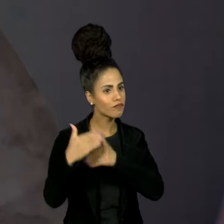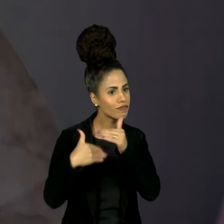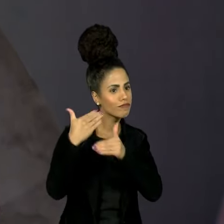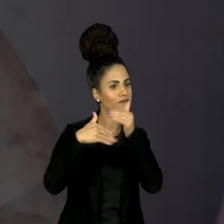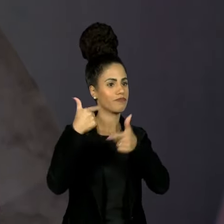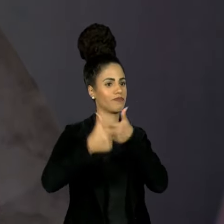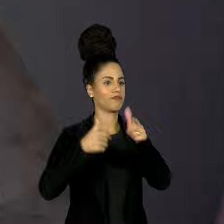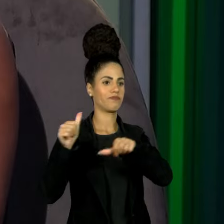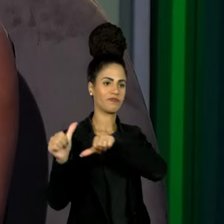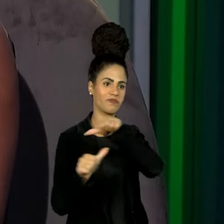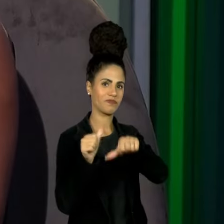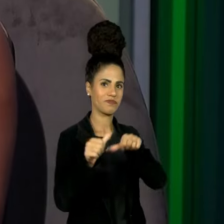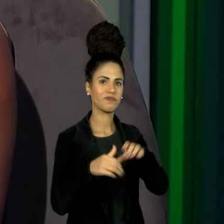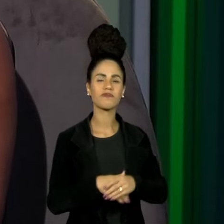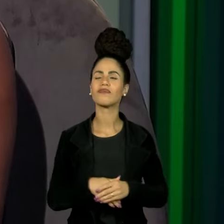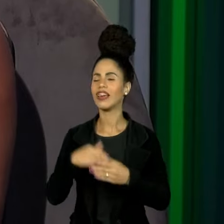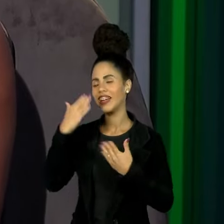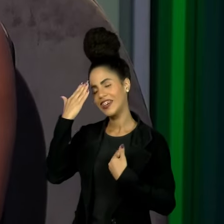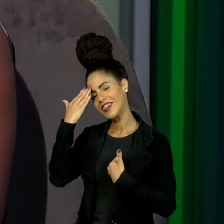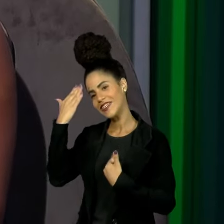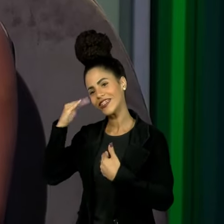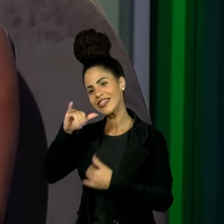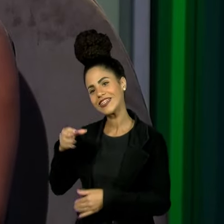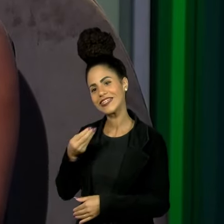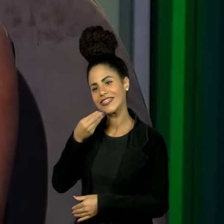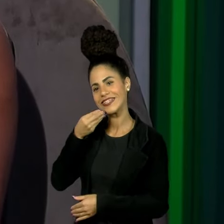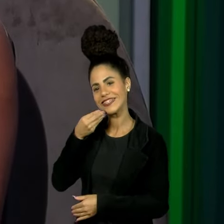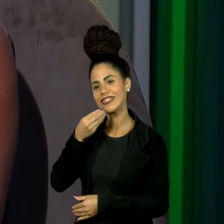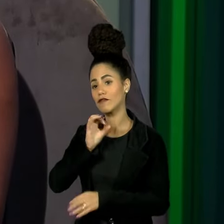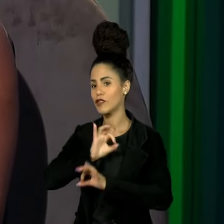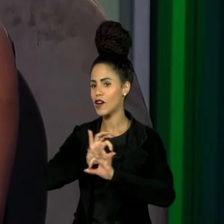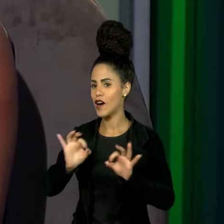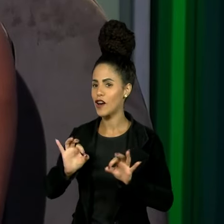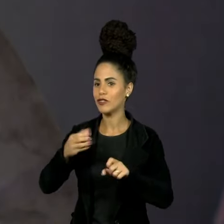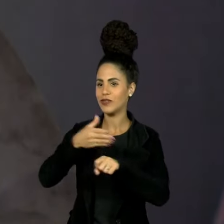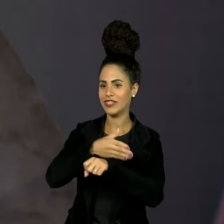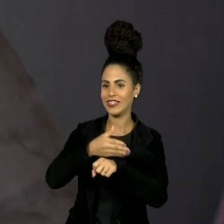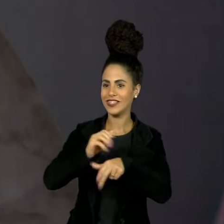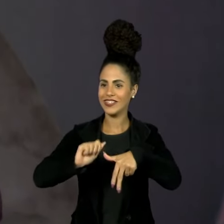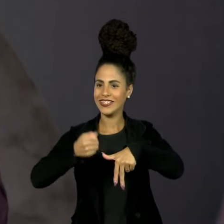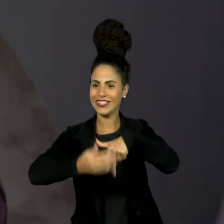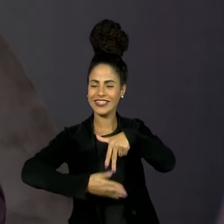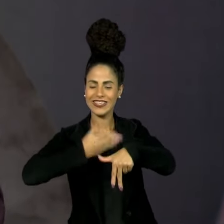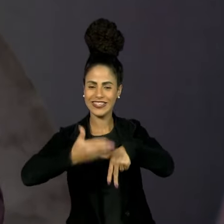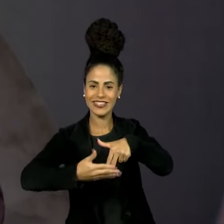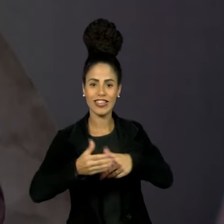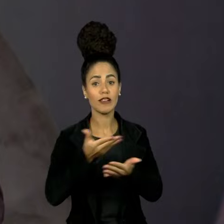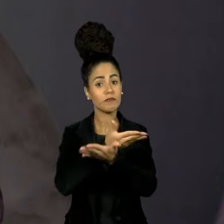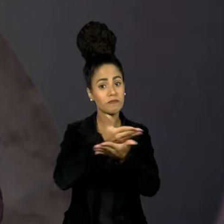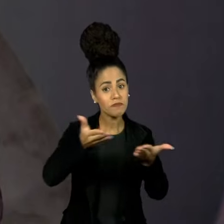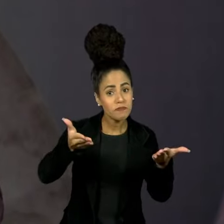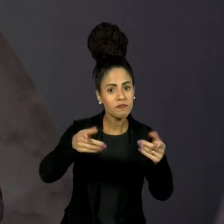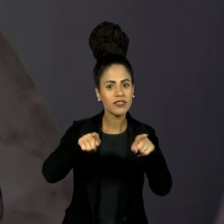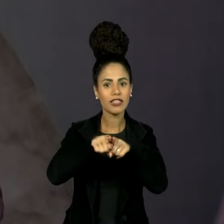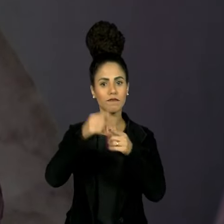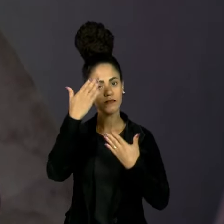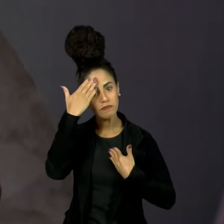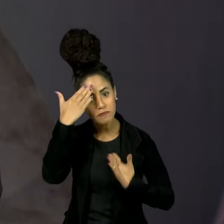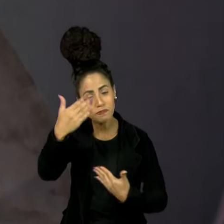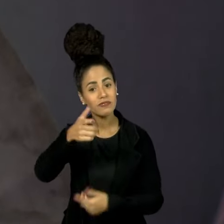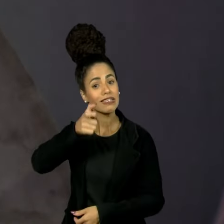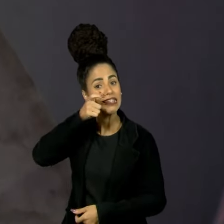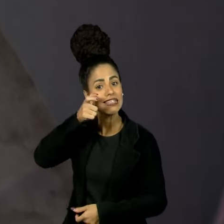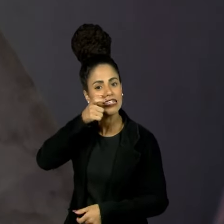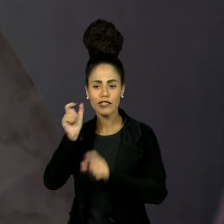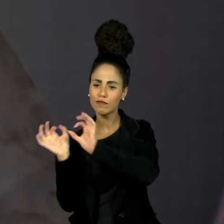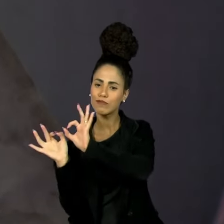importantes transformações. Claro, muito obrigada pela oportunidade. Foi ótimo estar aqui com vocês. Eu quero agradecer a cada um de vocês, telespectadores,